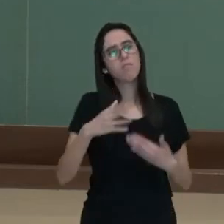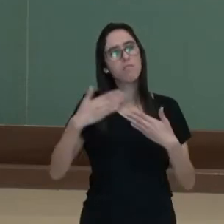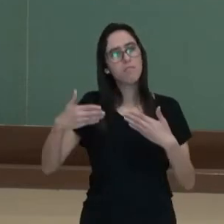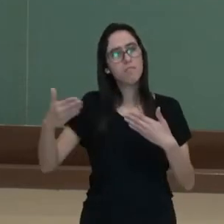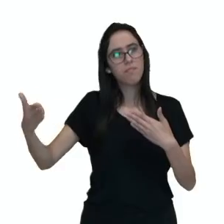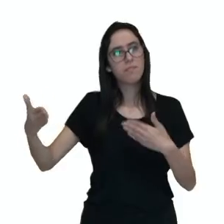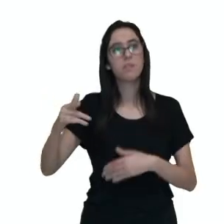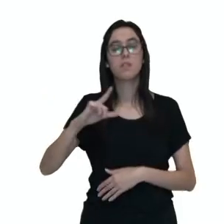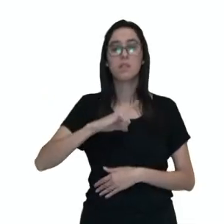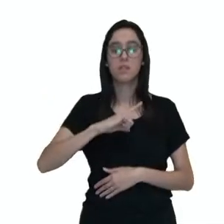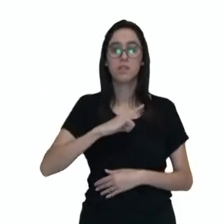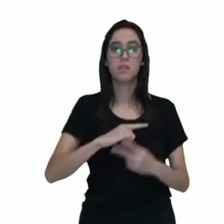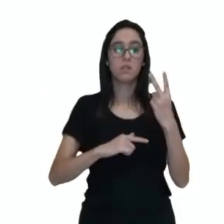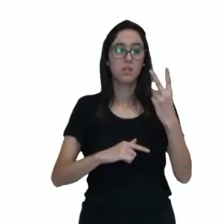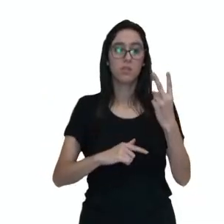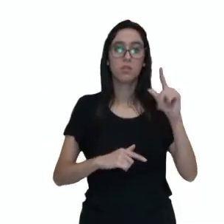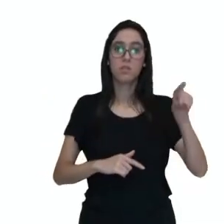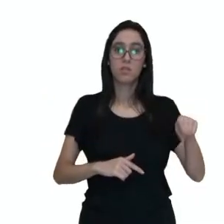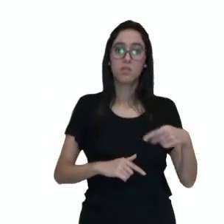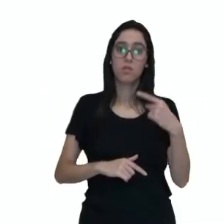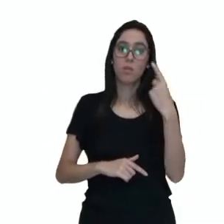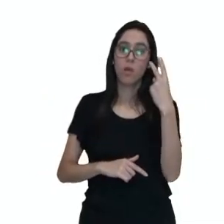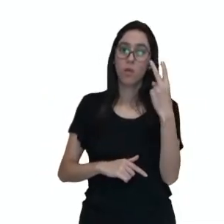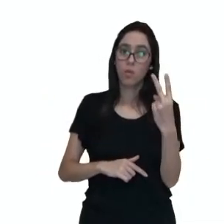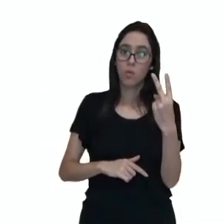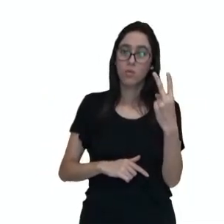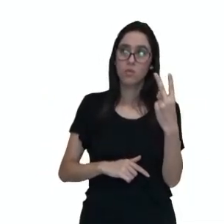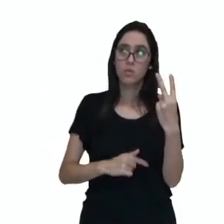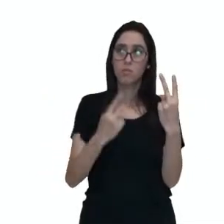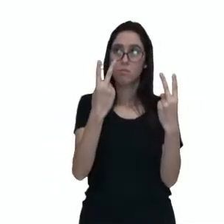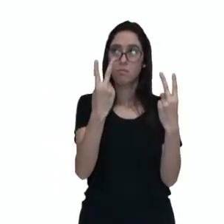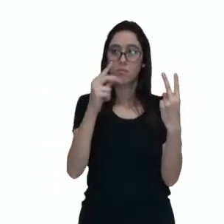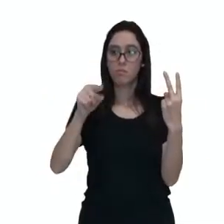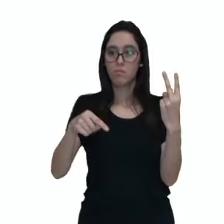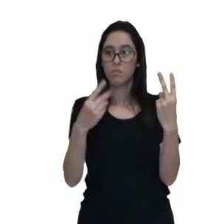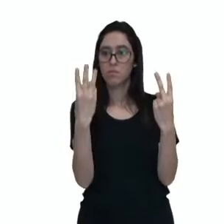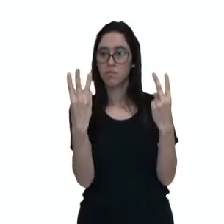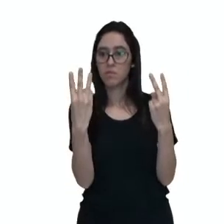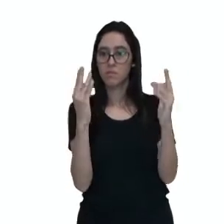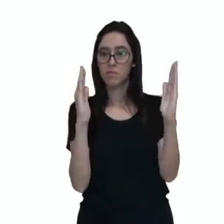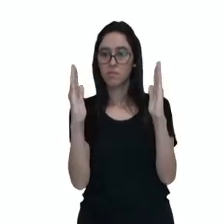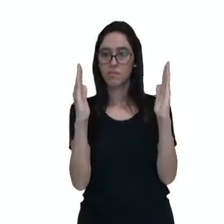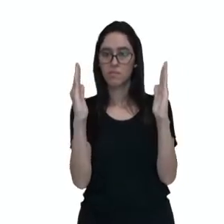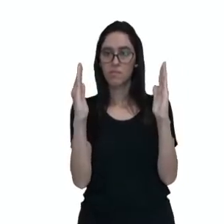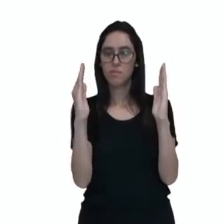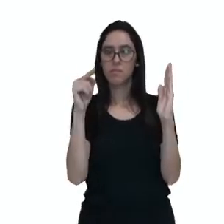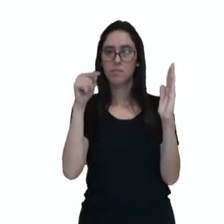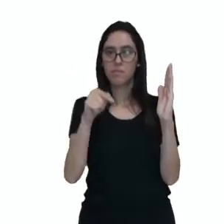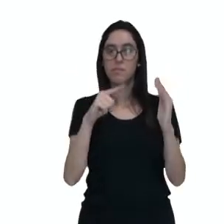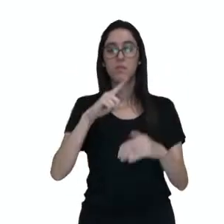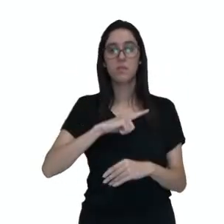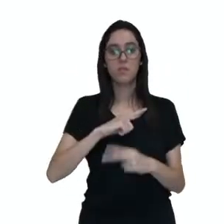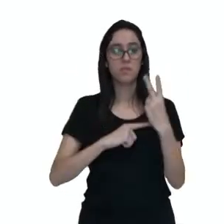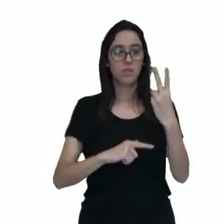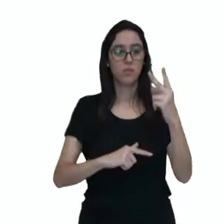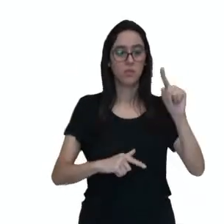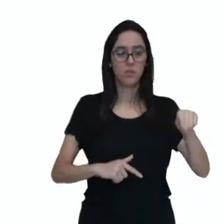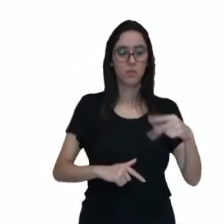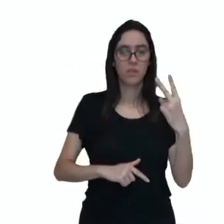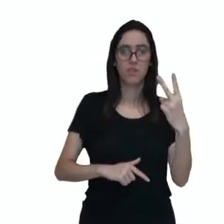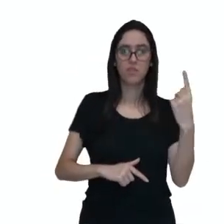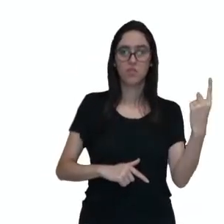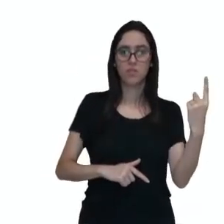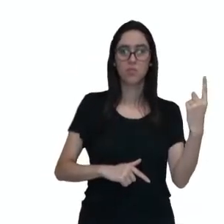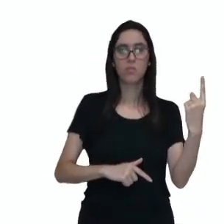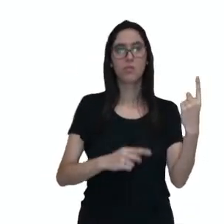entre 2,2 e 2,3. Aí, entre esses, eu tenho 2,21,